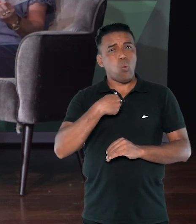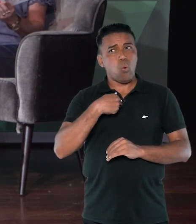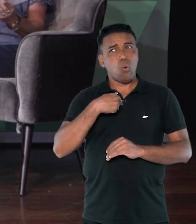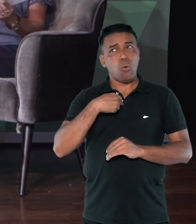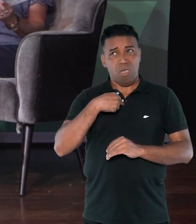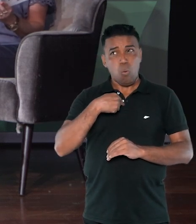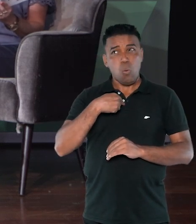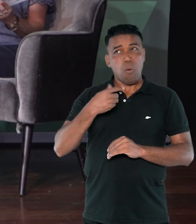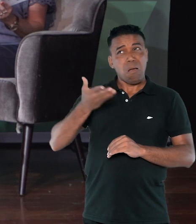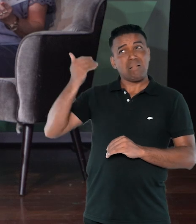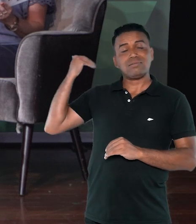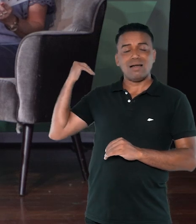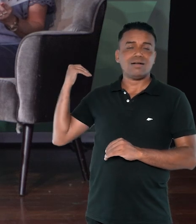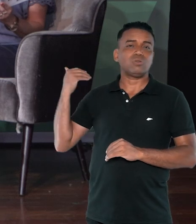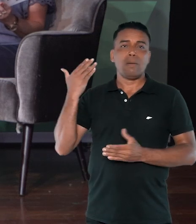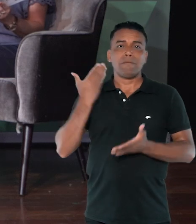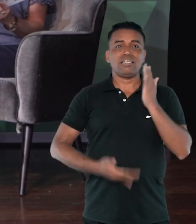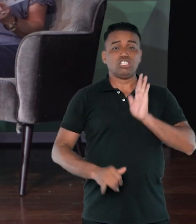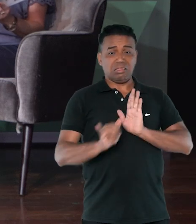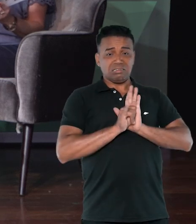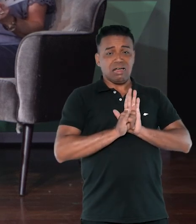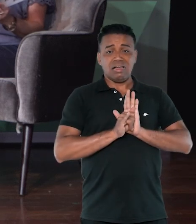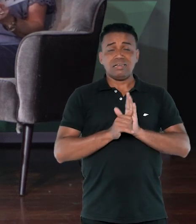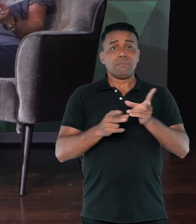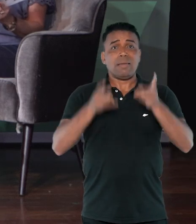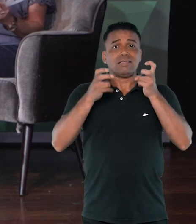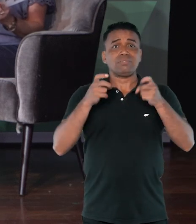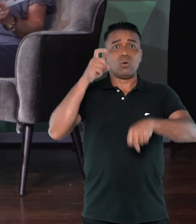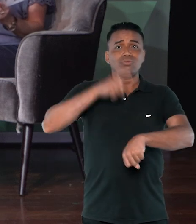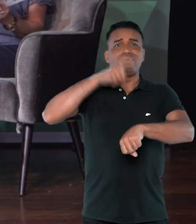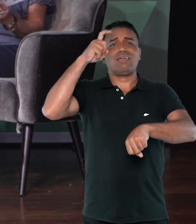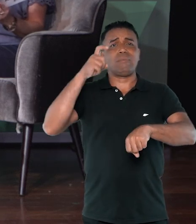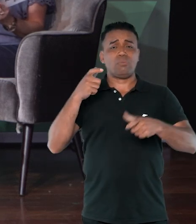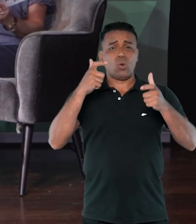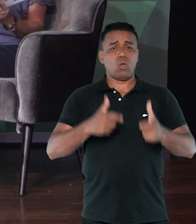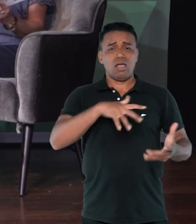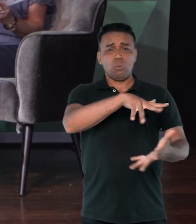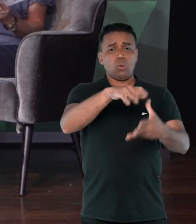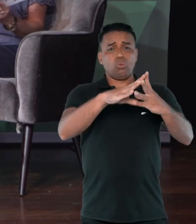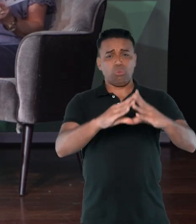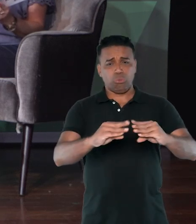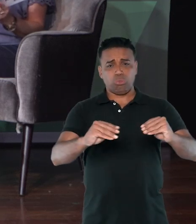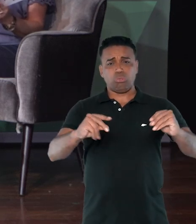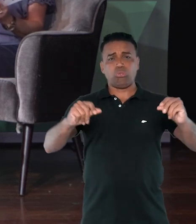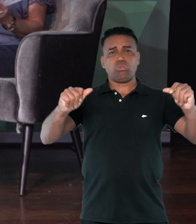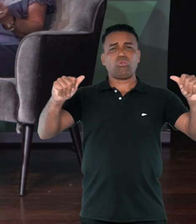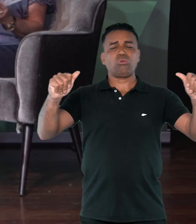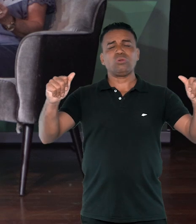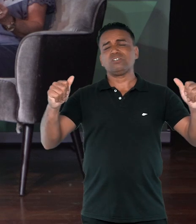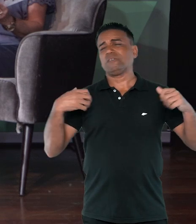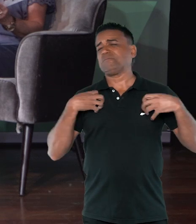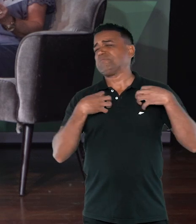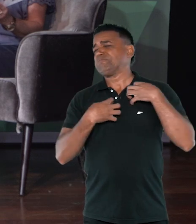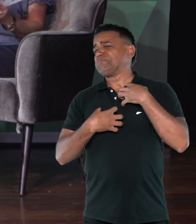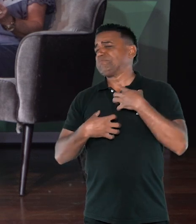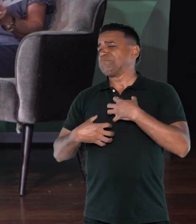sou eu. Sou? Era? Por um instante perdi o equilíbrio, a identidade, a noção do tempo. Meu lugar